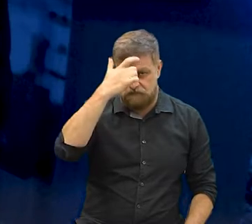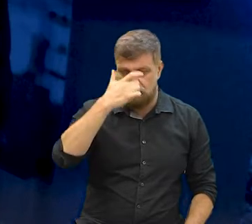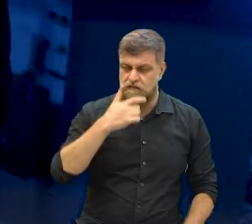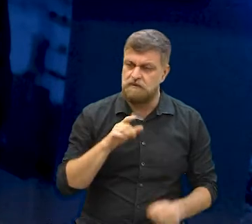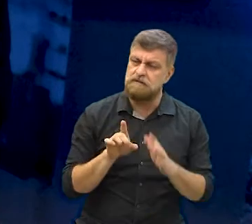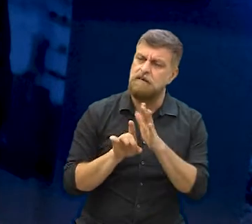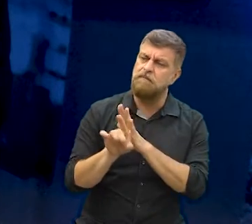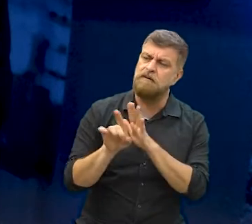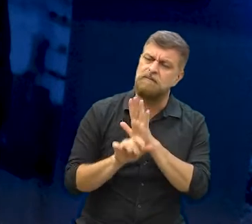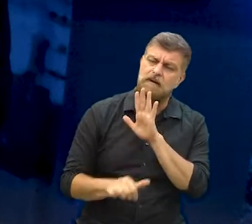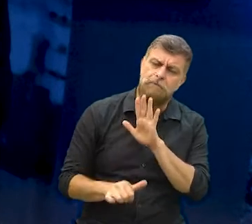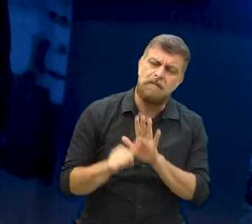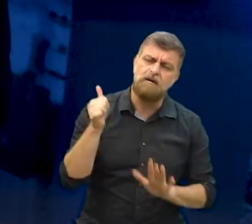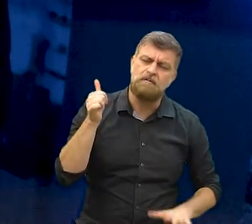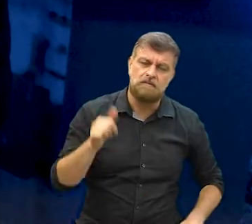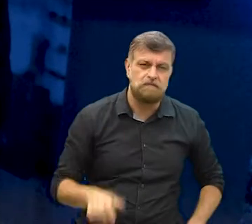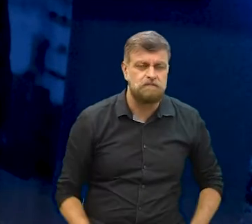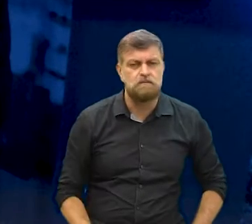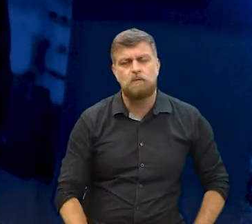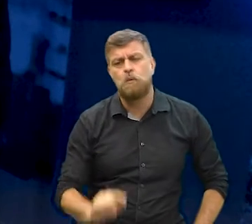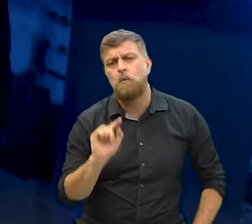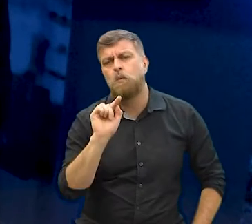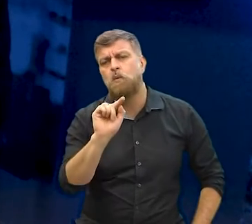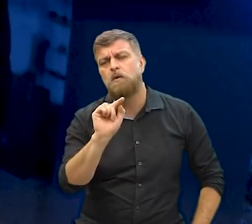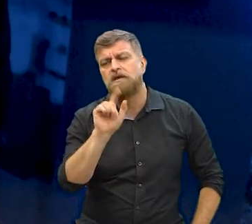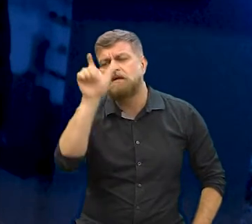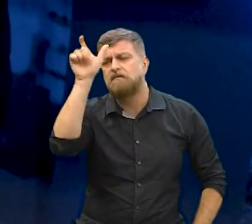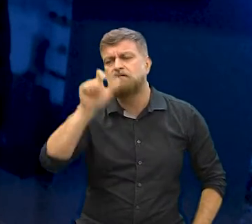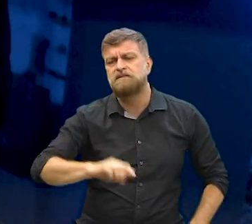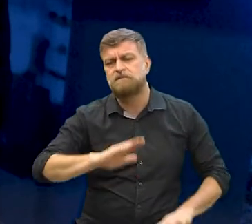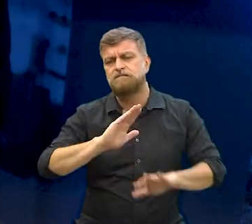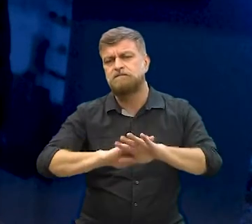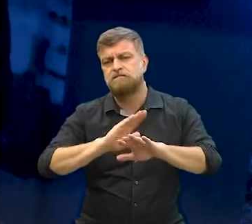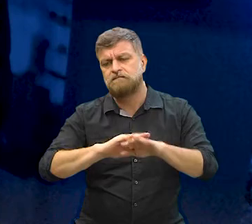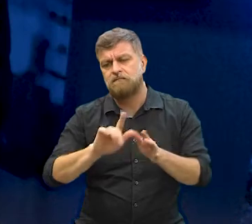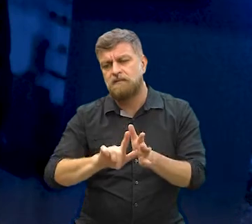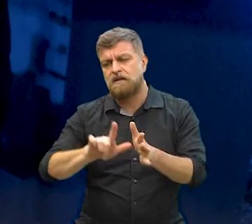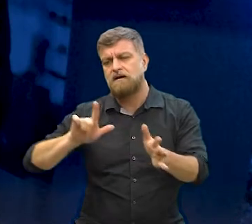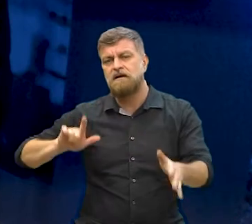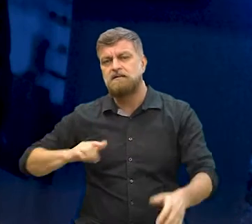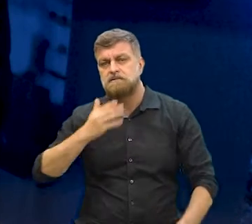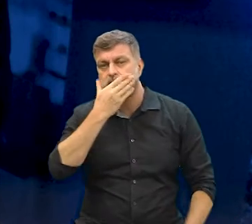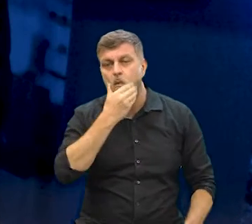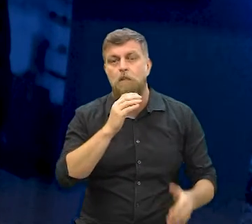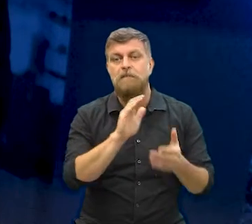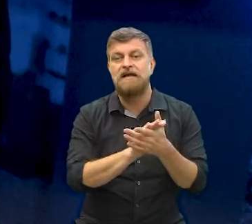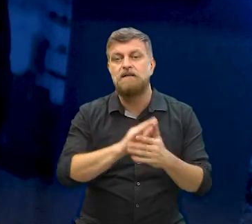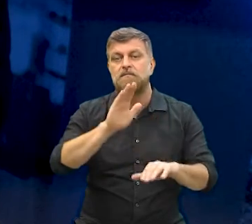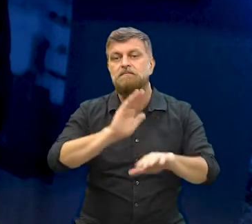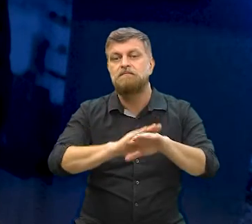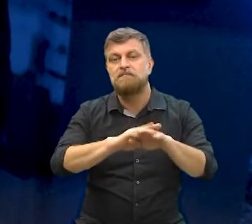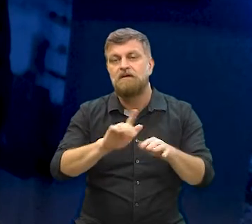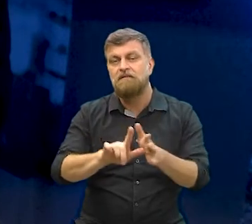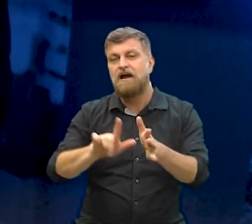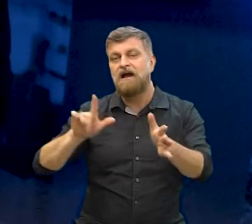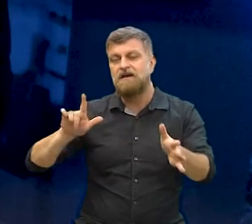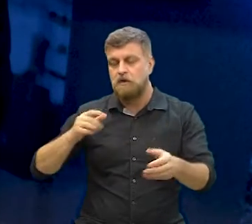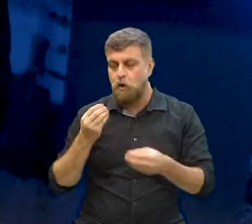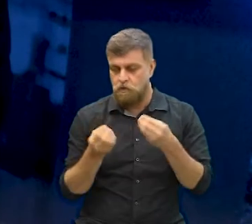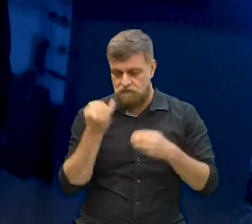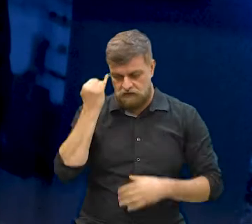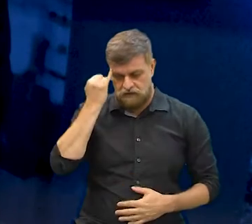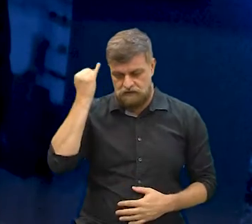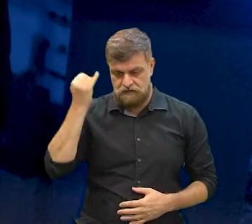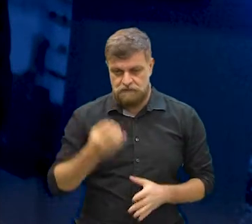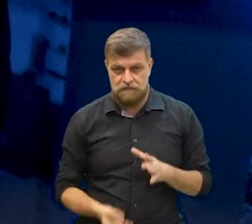já faço a minha primeira pergunta. O que você fazia, o que o Rodrigo fazia, como foi essa ideia